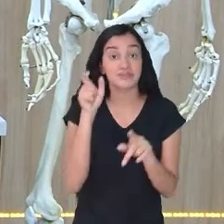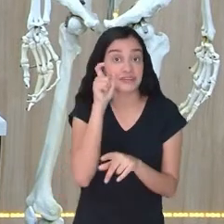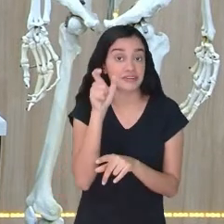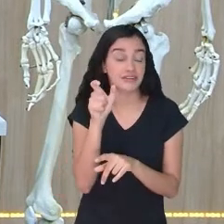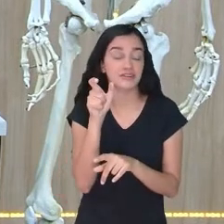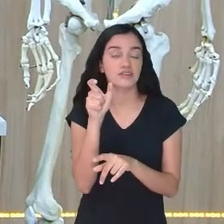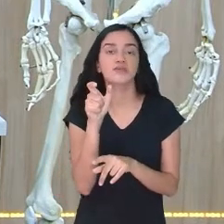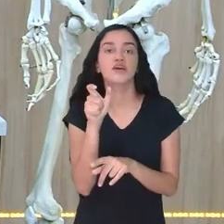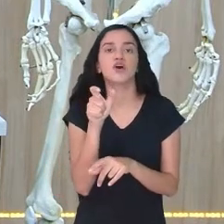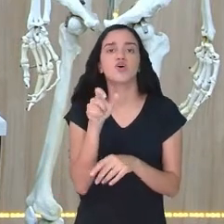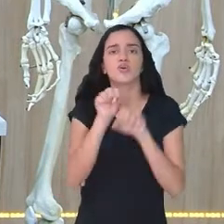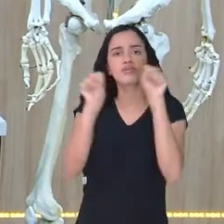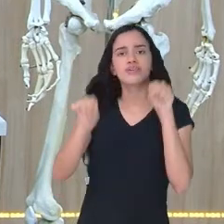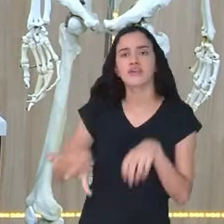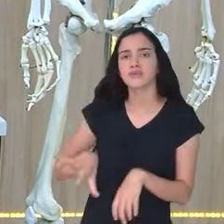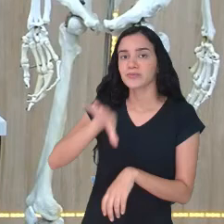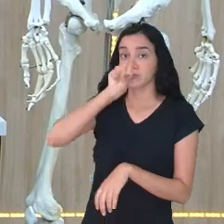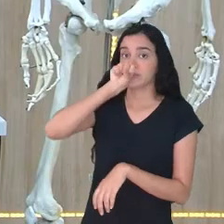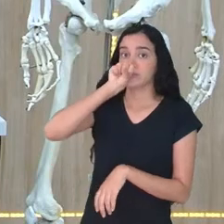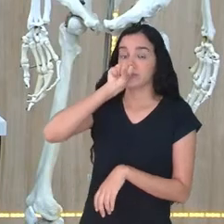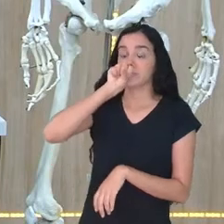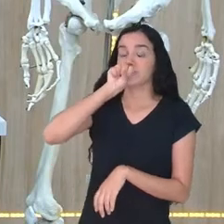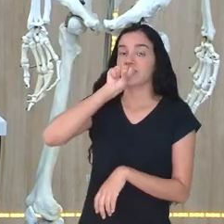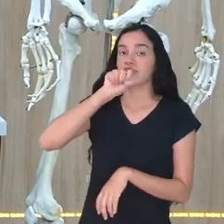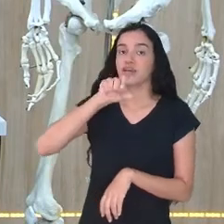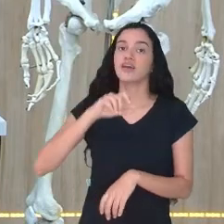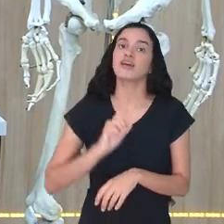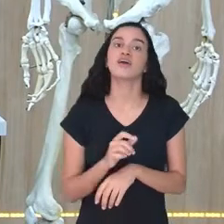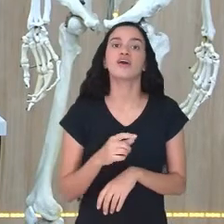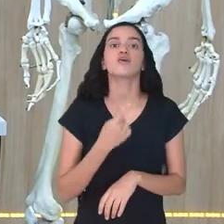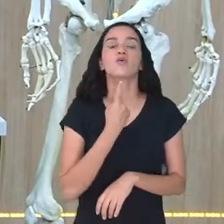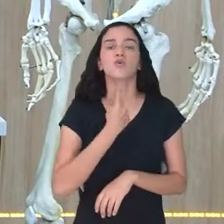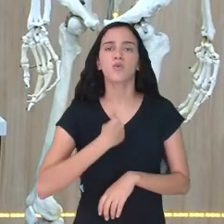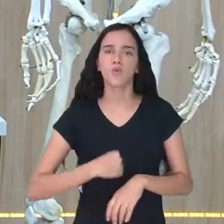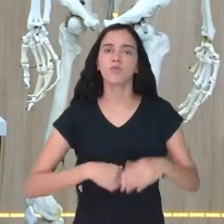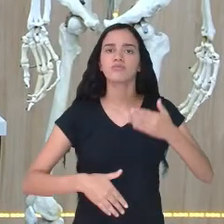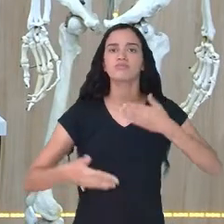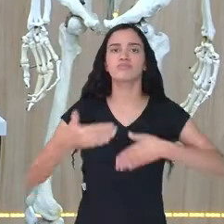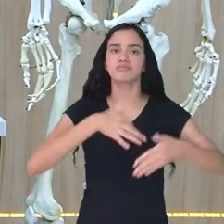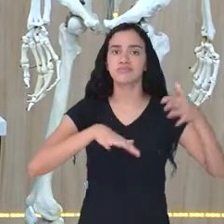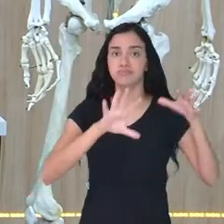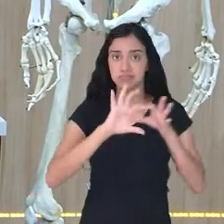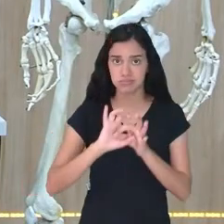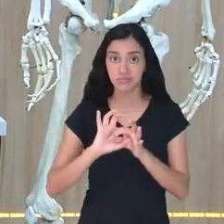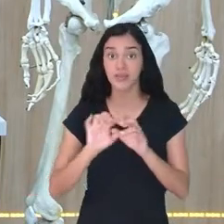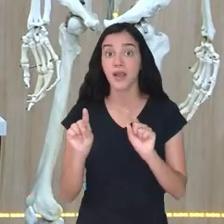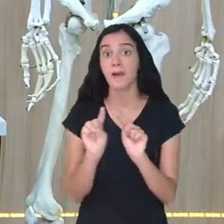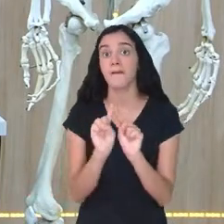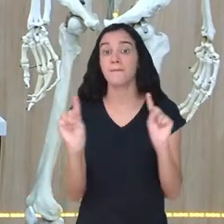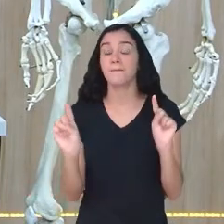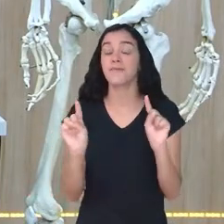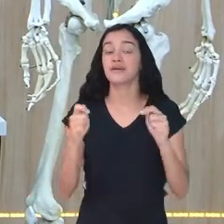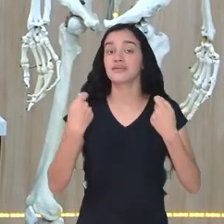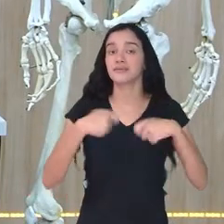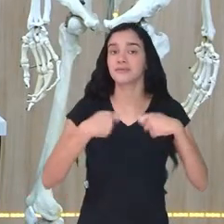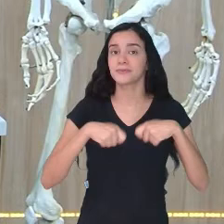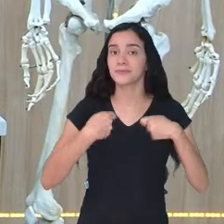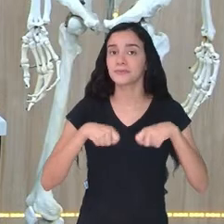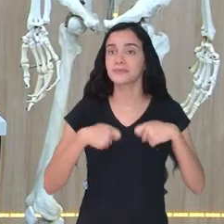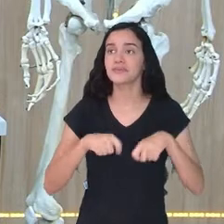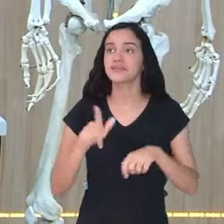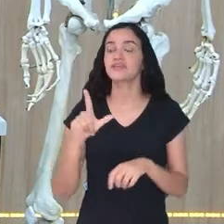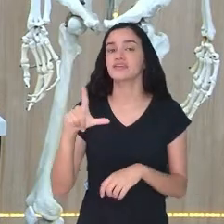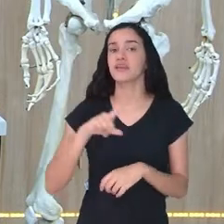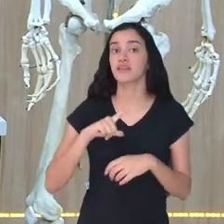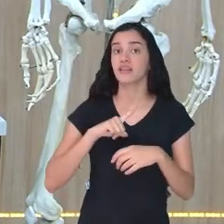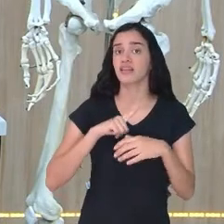sistema respiratório interage com o digestório, interage com o circulatório, interage com todos, mas ele precisa realizar a sua